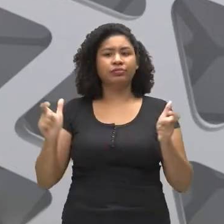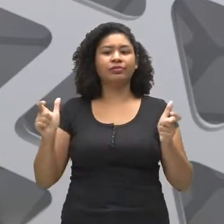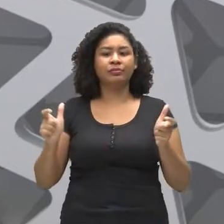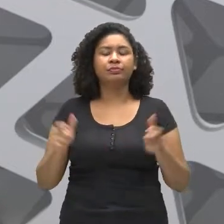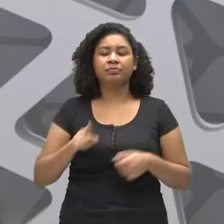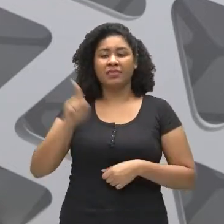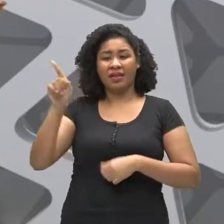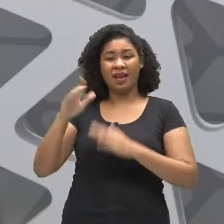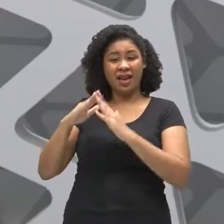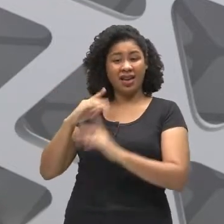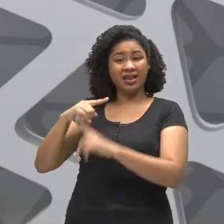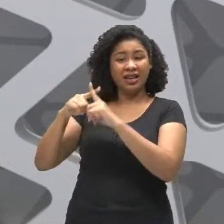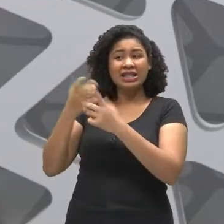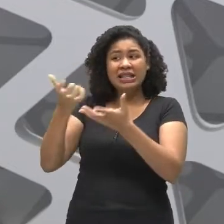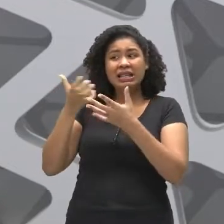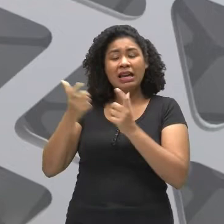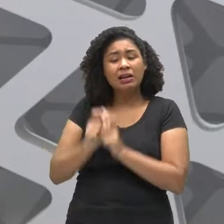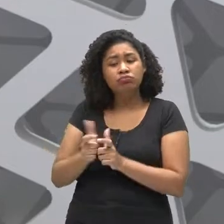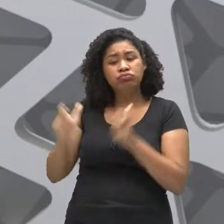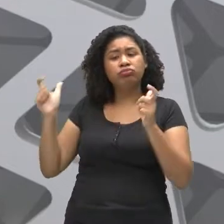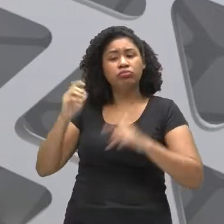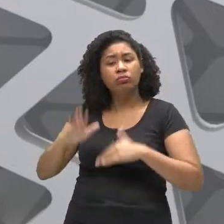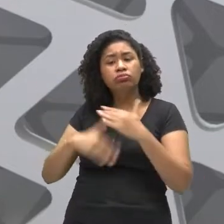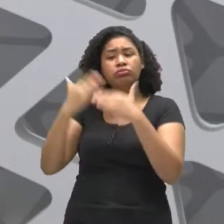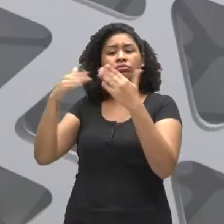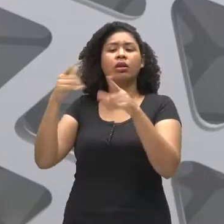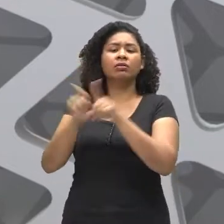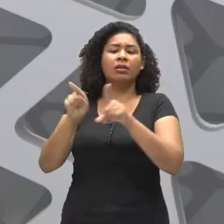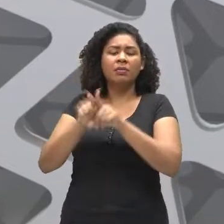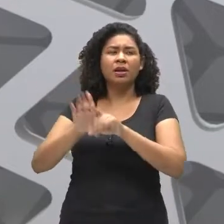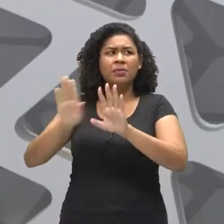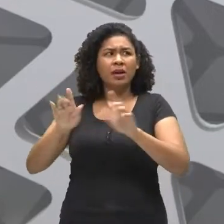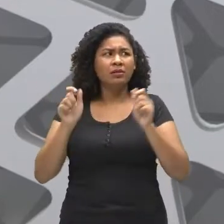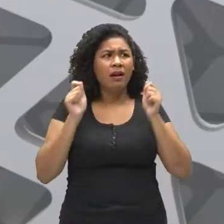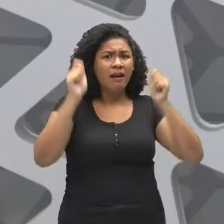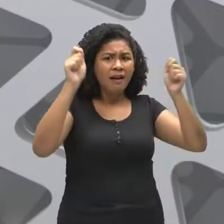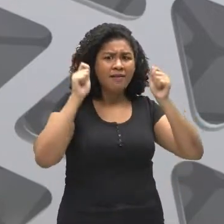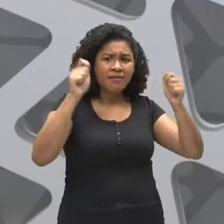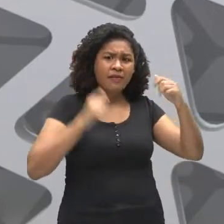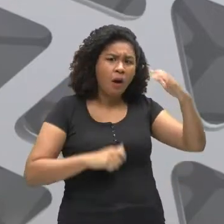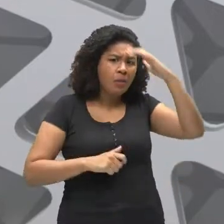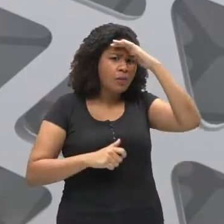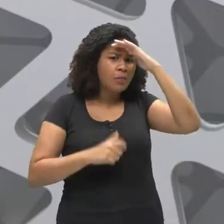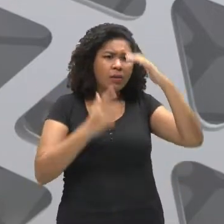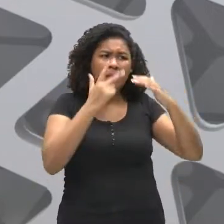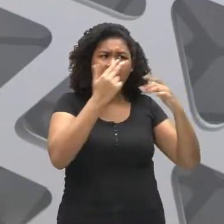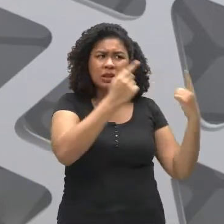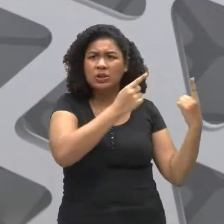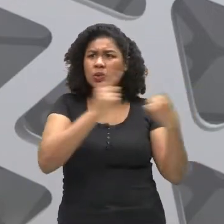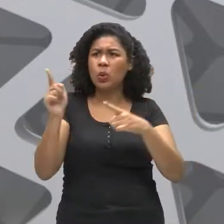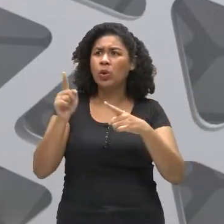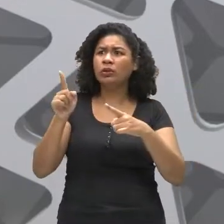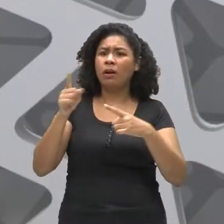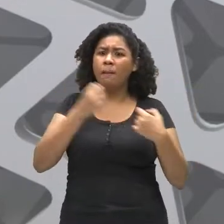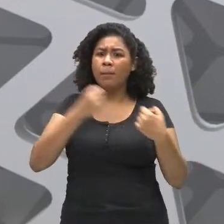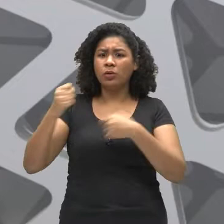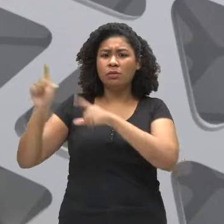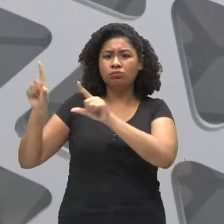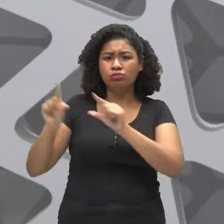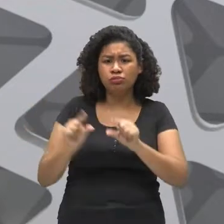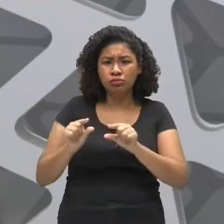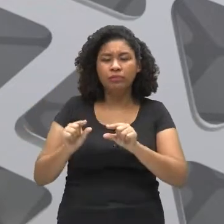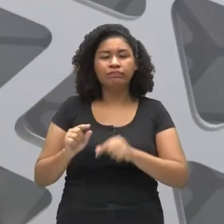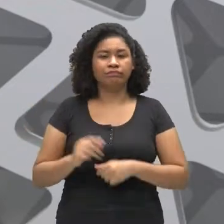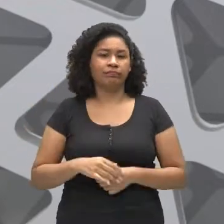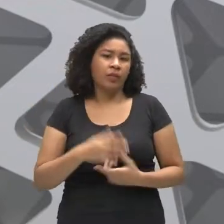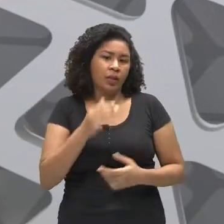construir, e aí veio a reforma e levou. Por quê? Porque quando aquele rei ou aquele nobre daquela região falou bem assim, a partir de agora